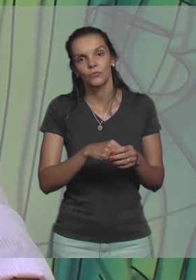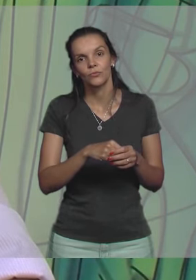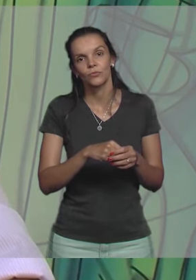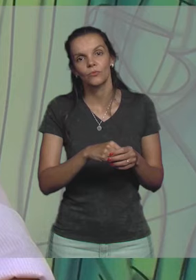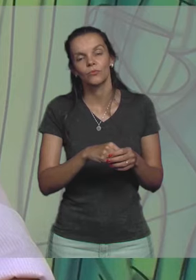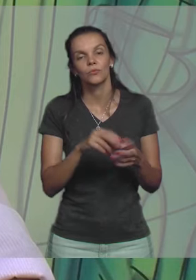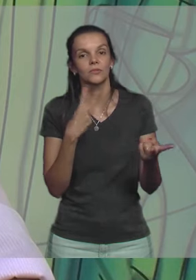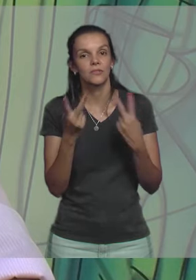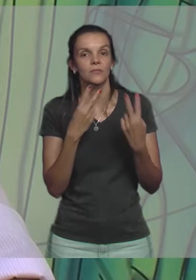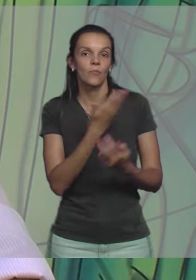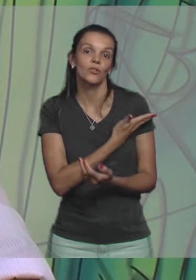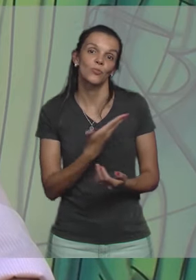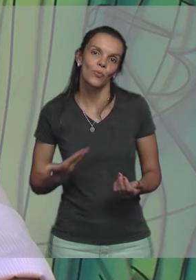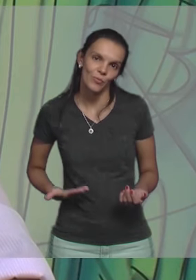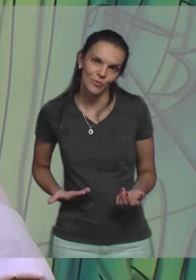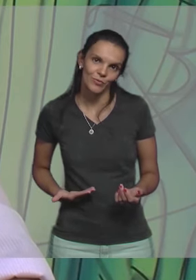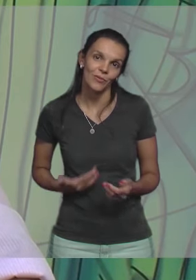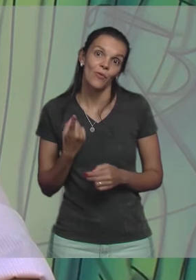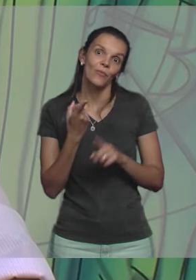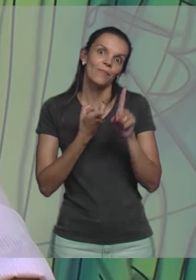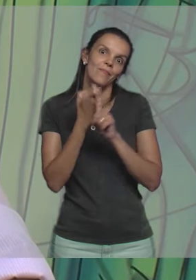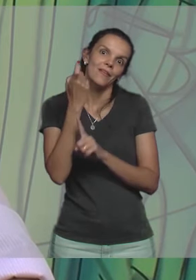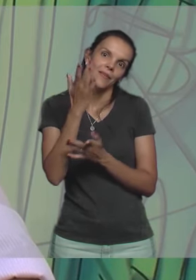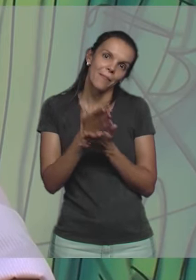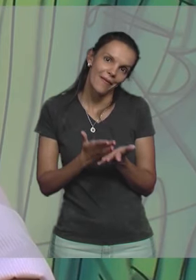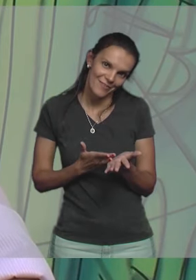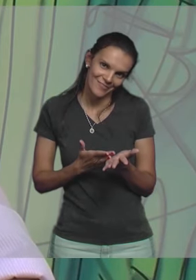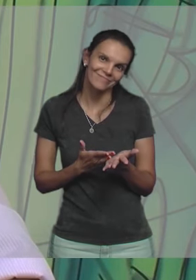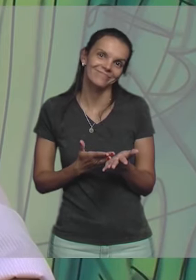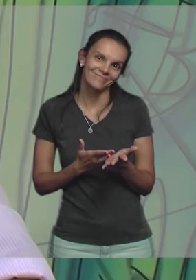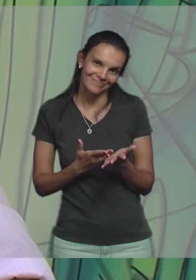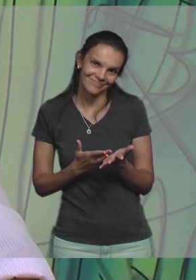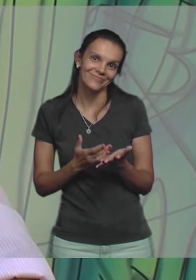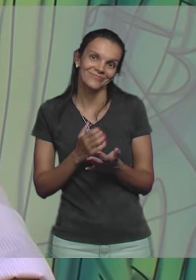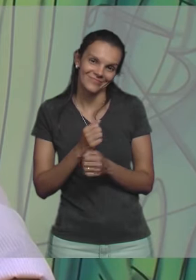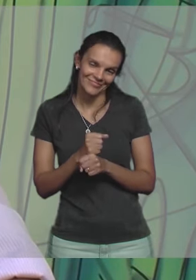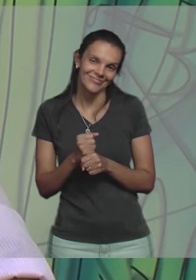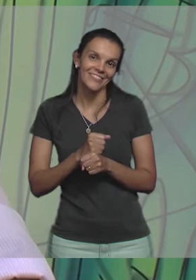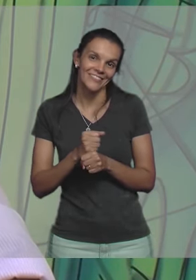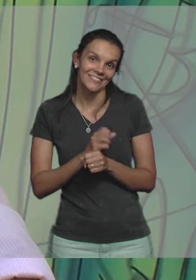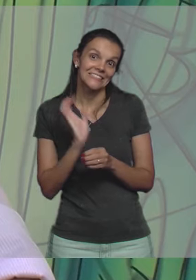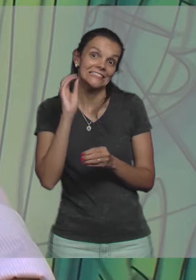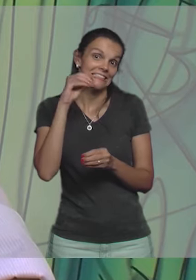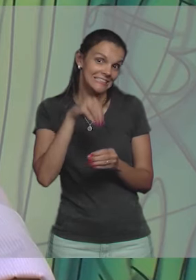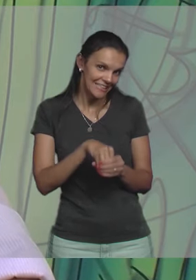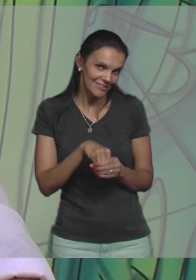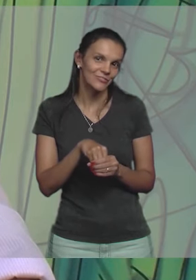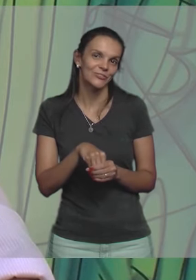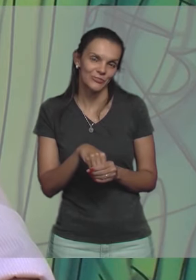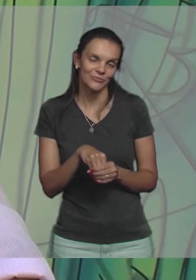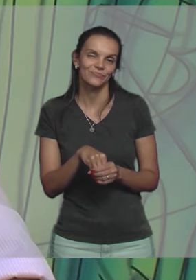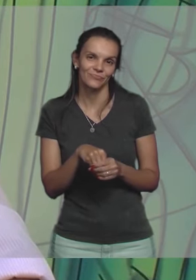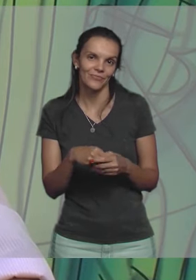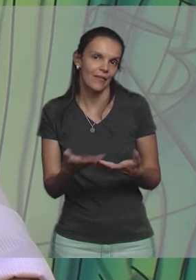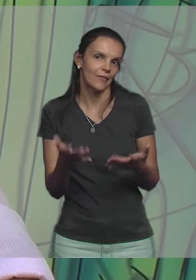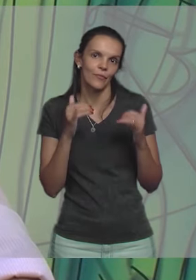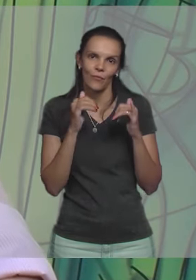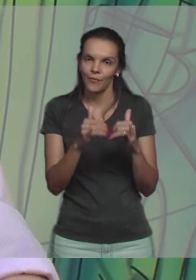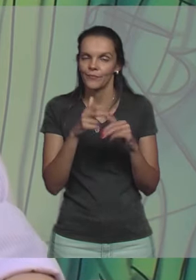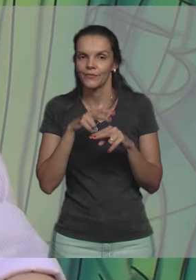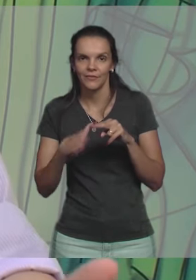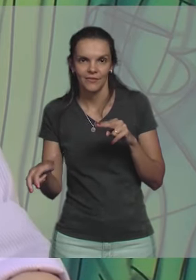meio. É muito tempo, né? É muito tempo. É muito tempo desperdiçado. Olha a qualidade de vida como fica prejudicada na